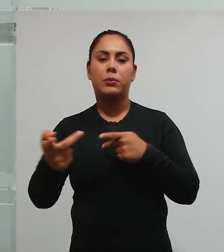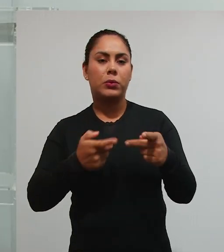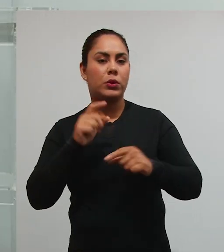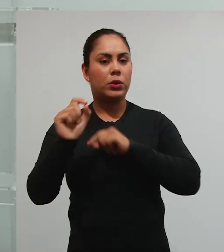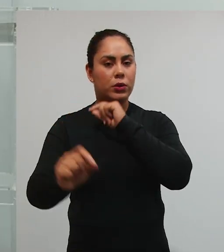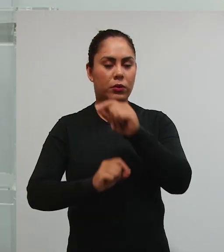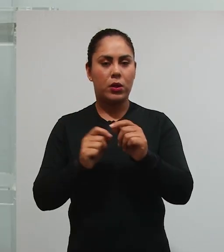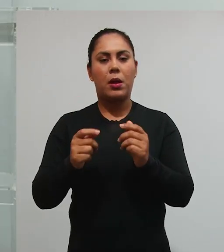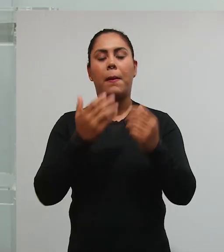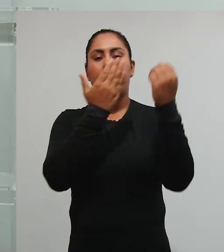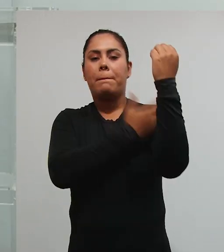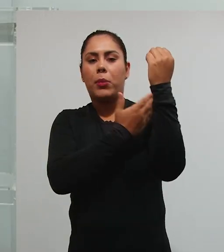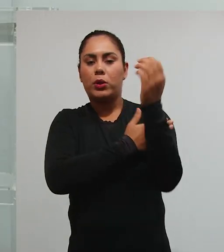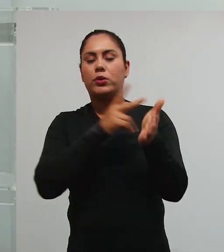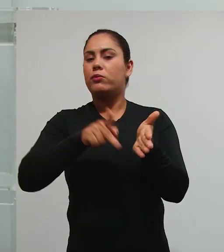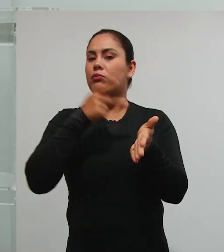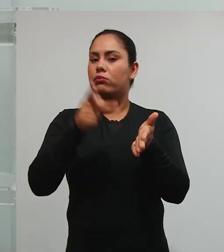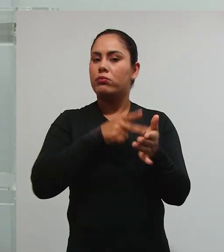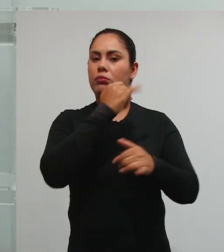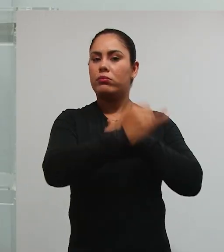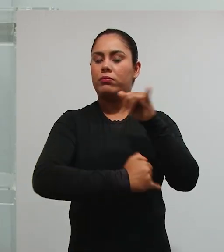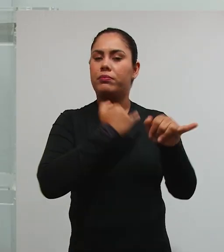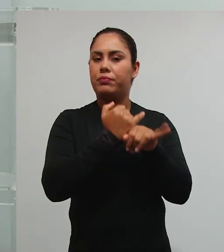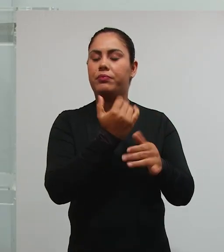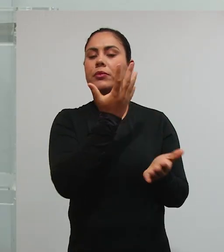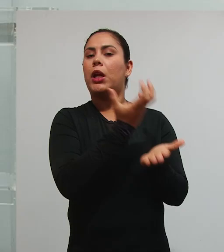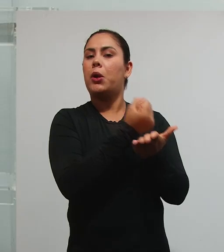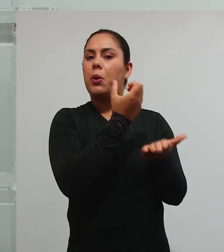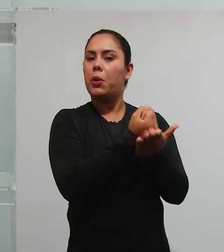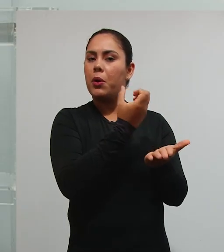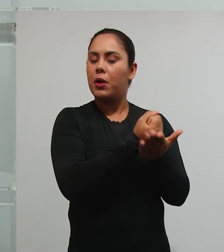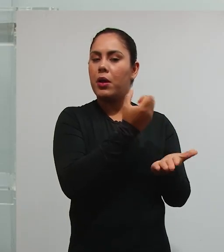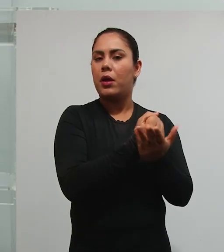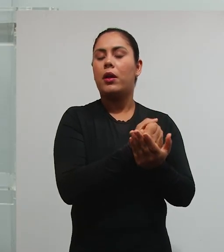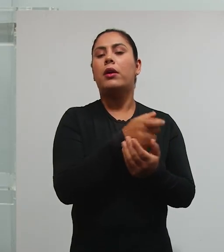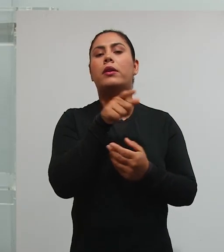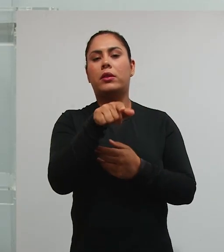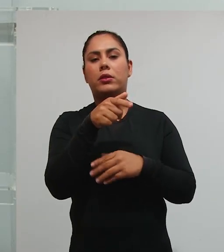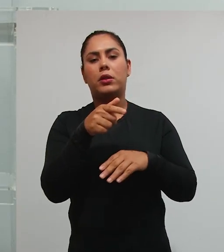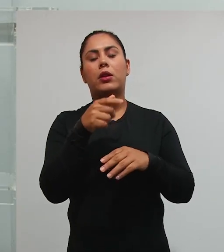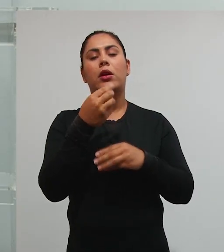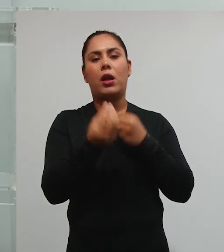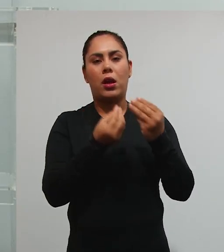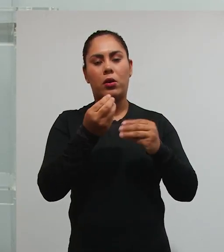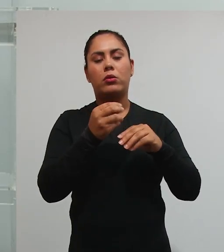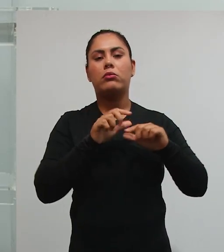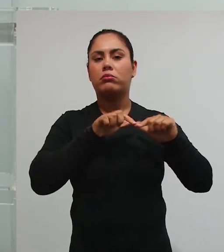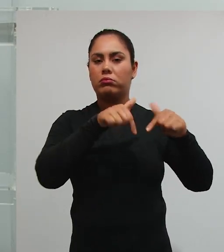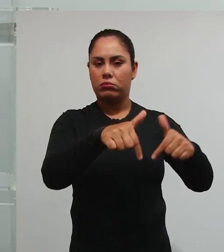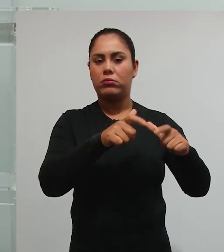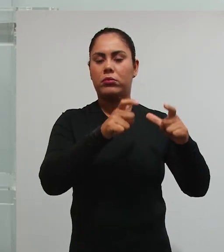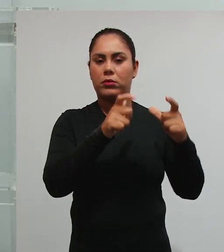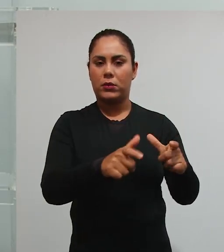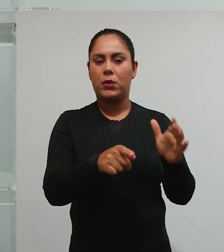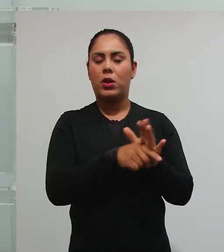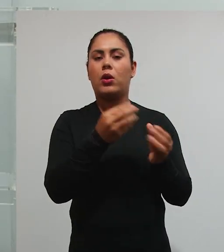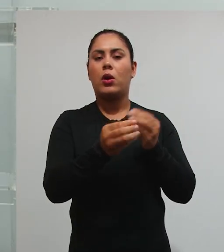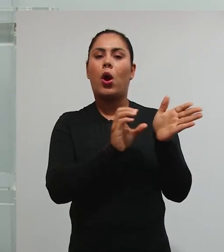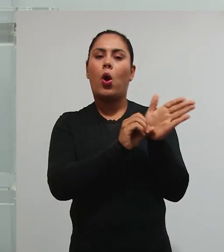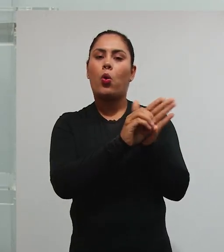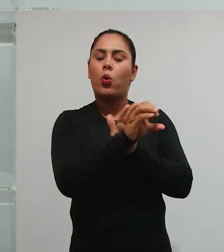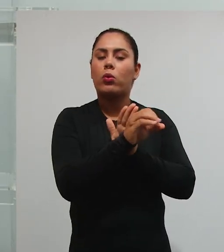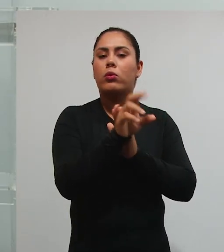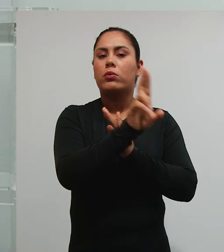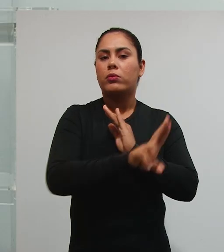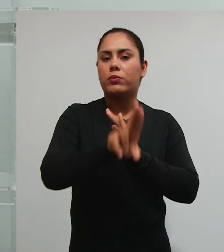projeto de práticas é o portfólio digital de registro docente, que está tomando lugar no Google Sites. Nós